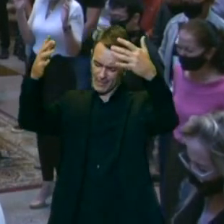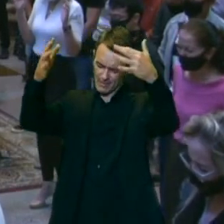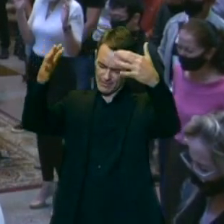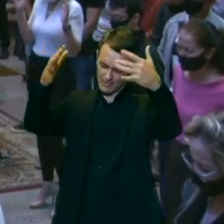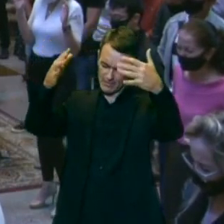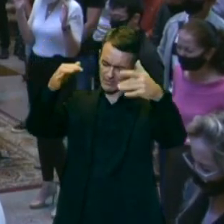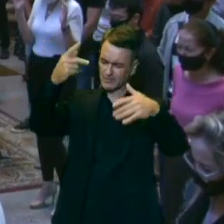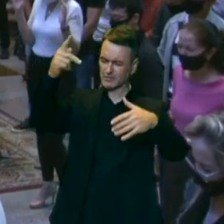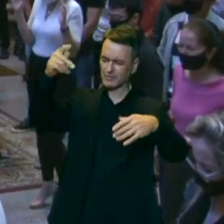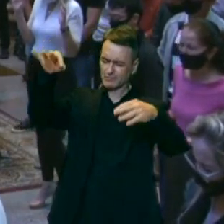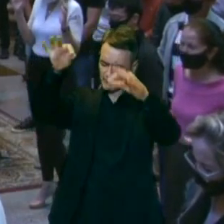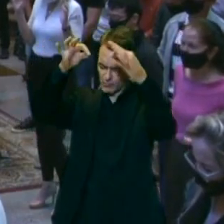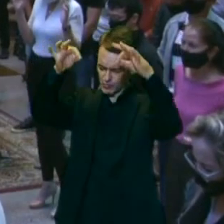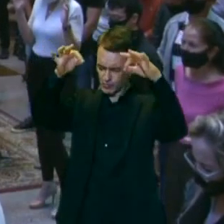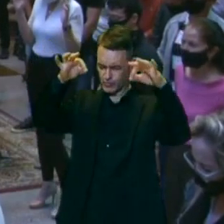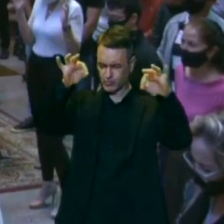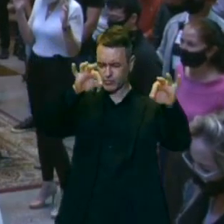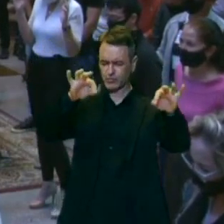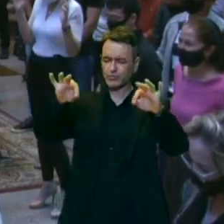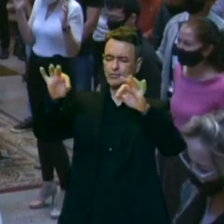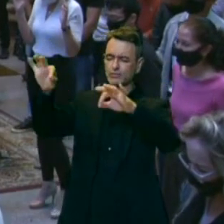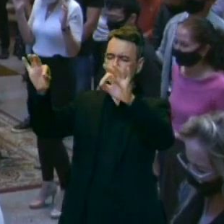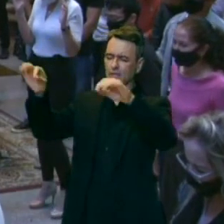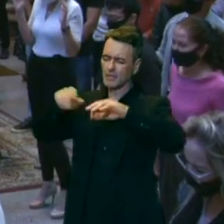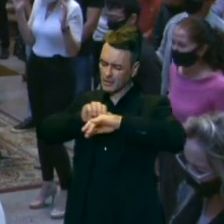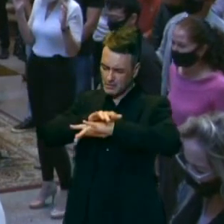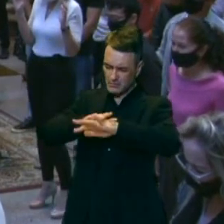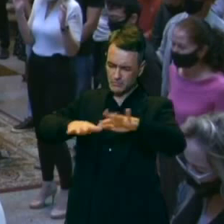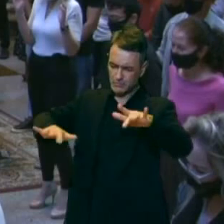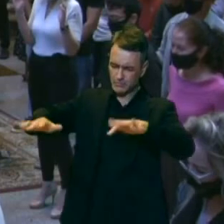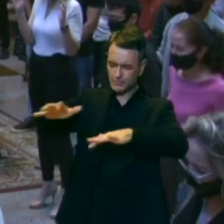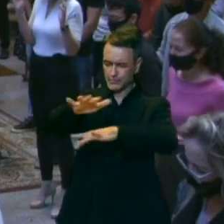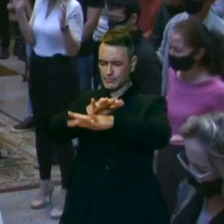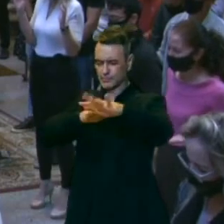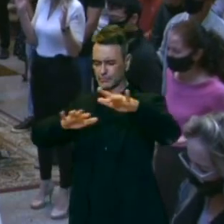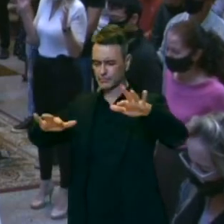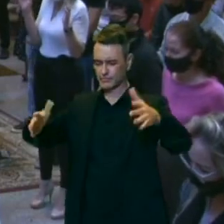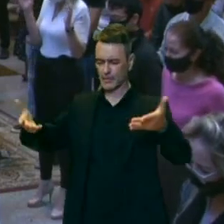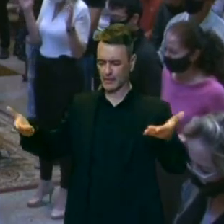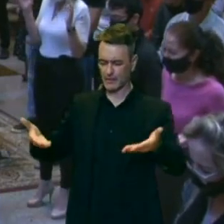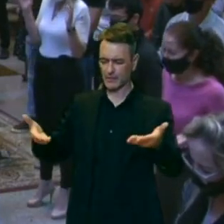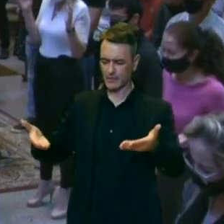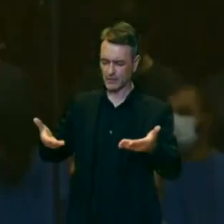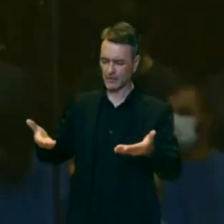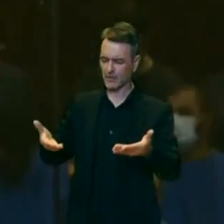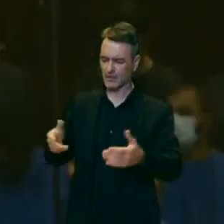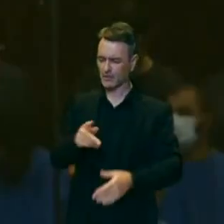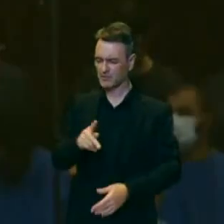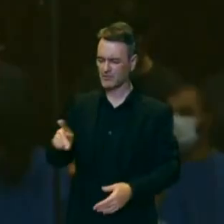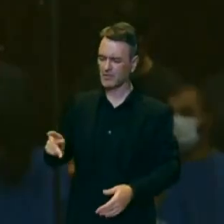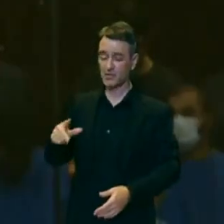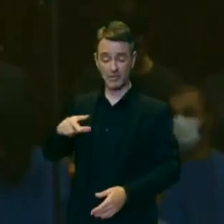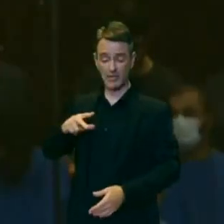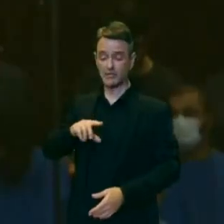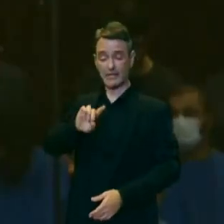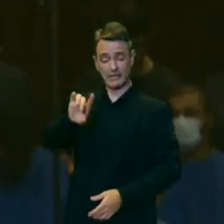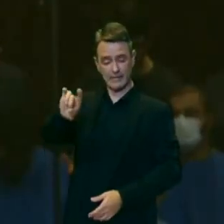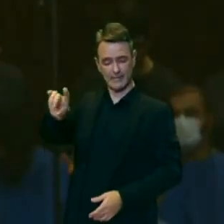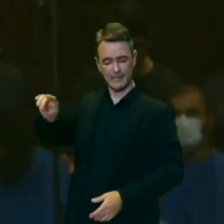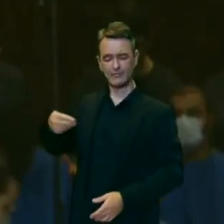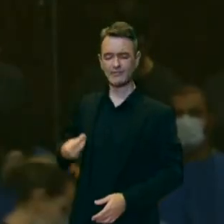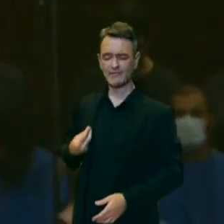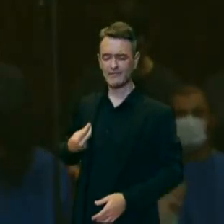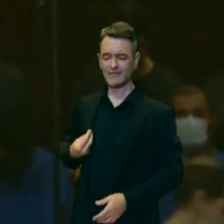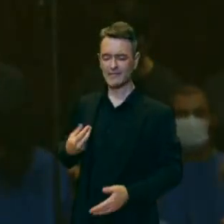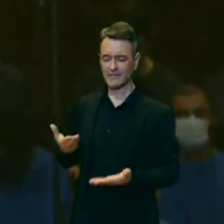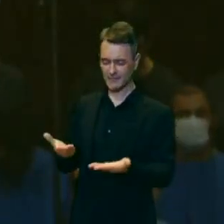do teu Espírito Santo sobre eles. Que o Espírito Santo seja o professor particular na vida deles, Senhor.